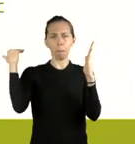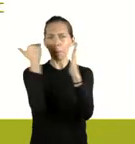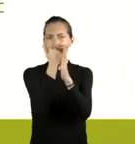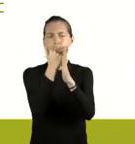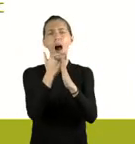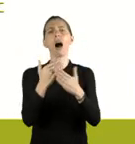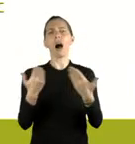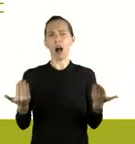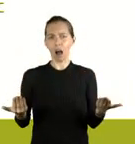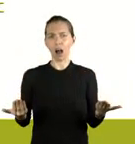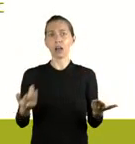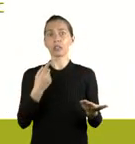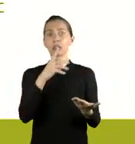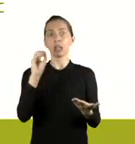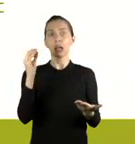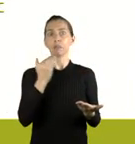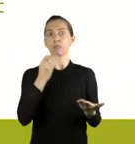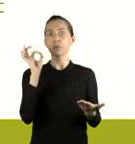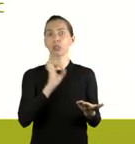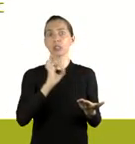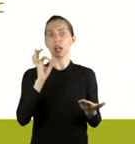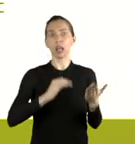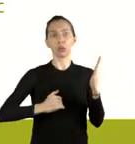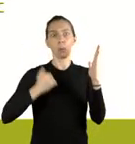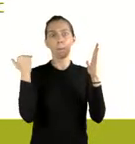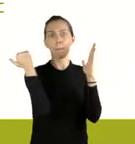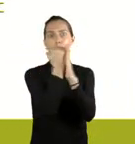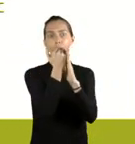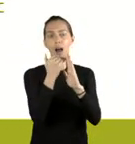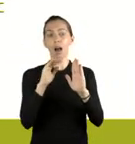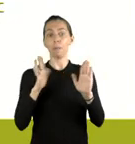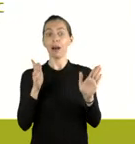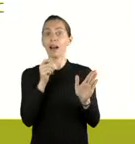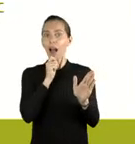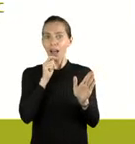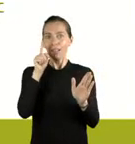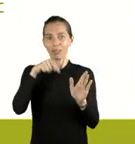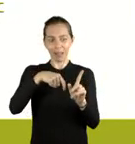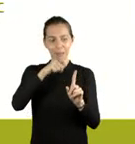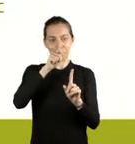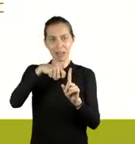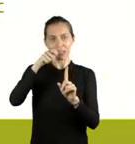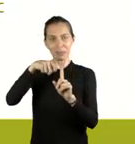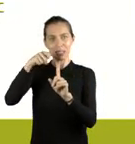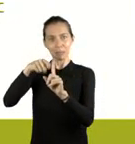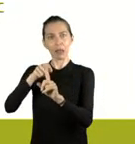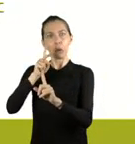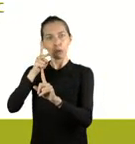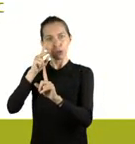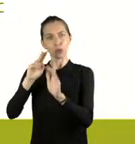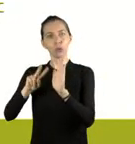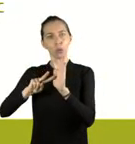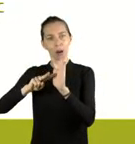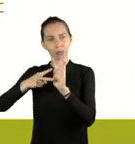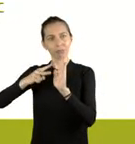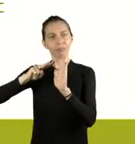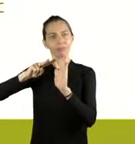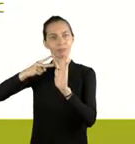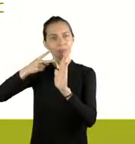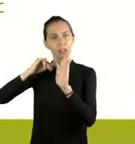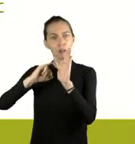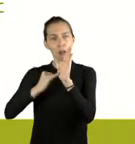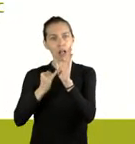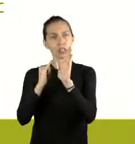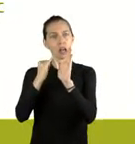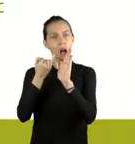alimentos subindo 100%. Mas, ainda assim, todo mês a gente tem visto é 10 centavos aqui, 20 centavos ali,